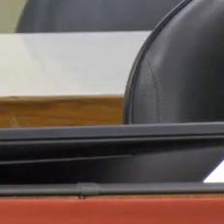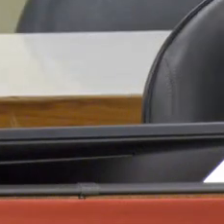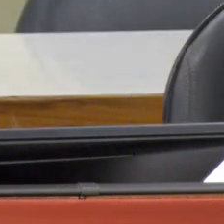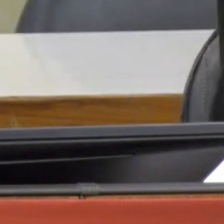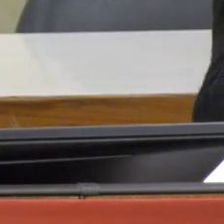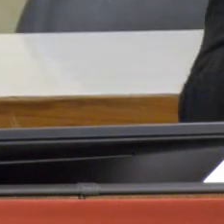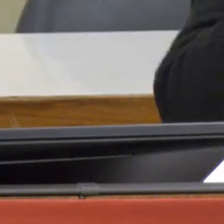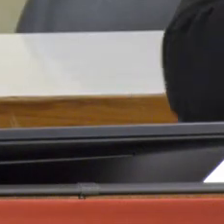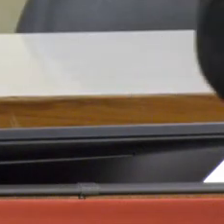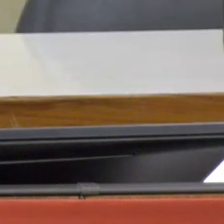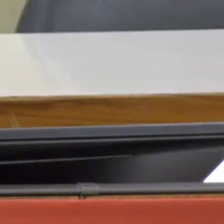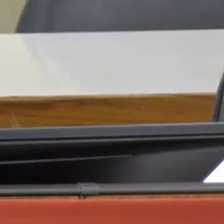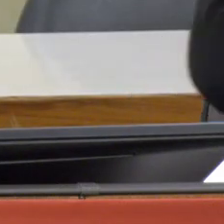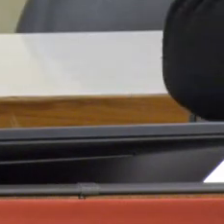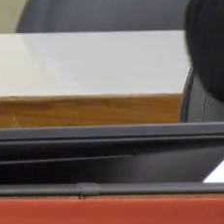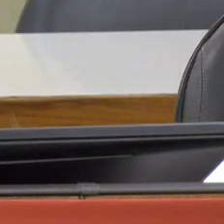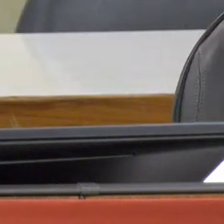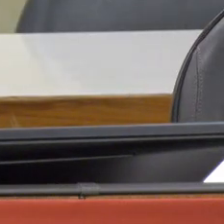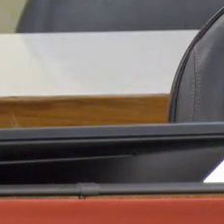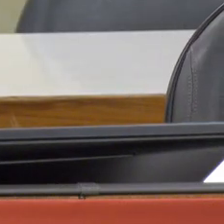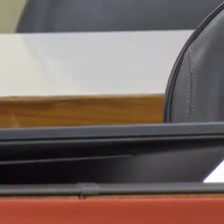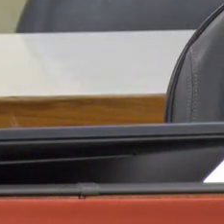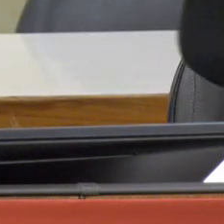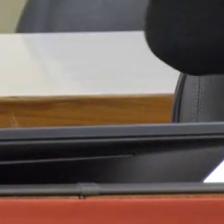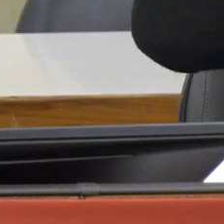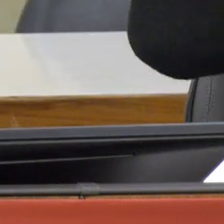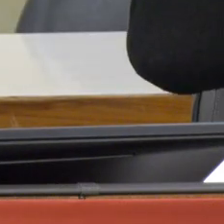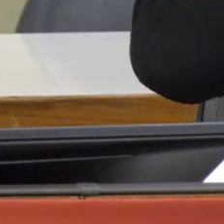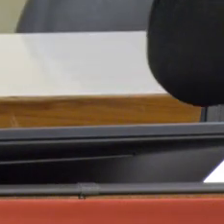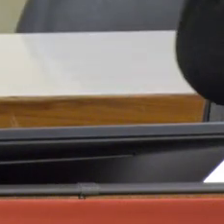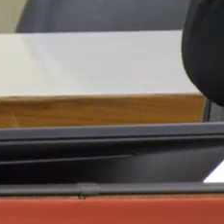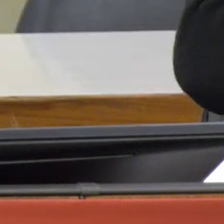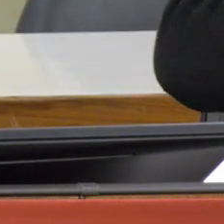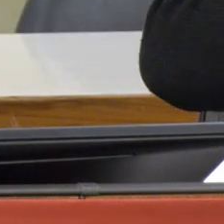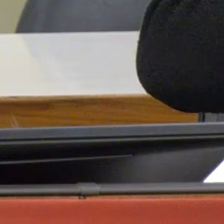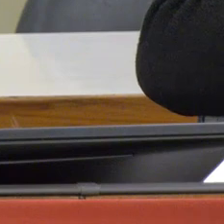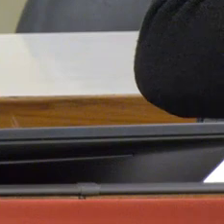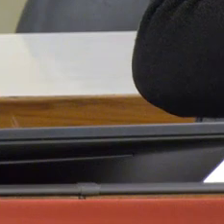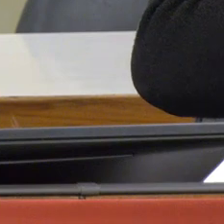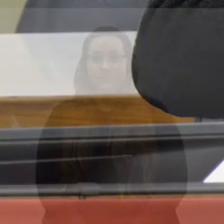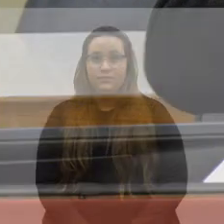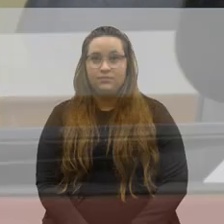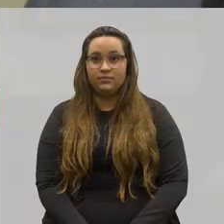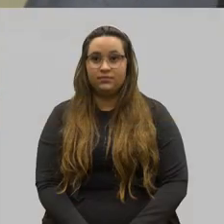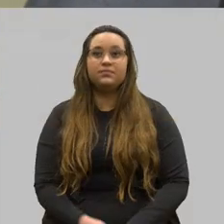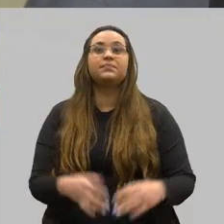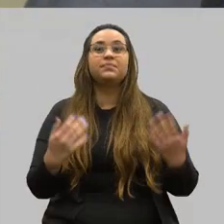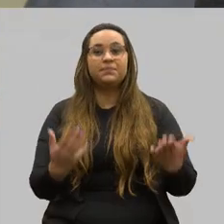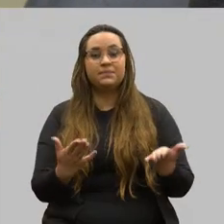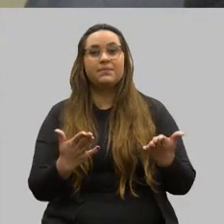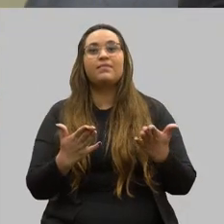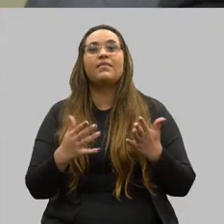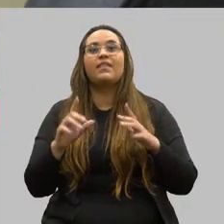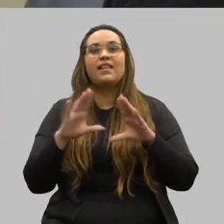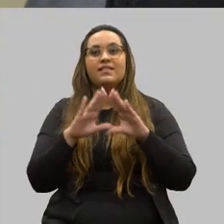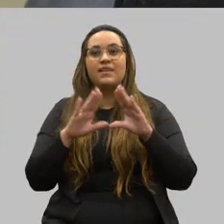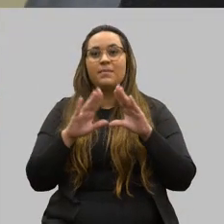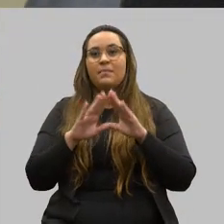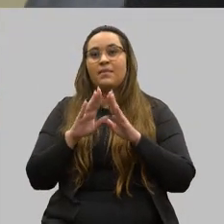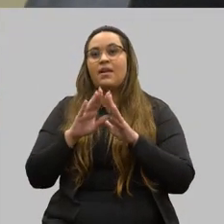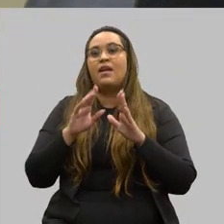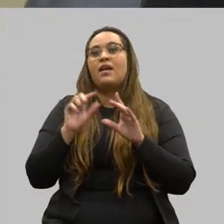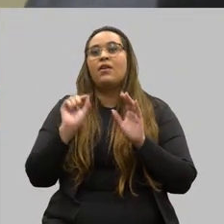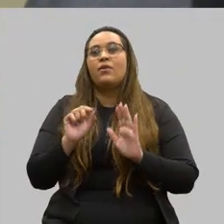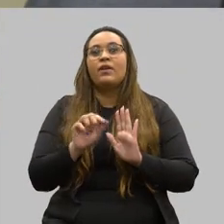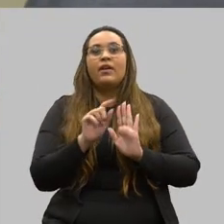aprimorar a atuação do Poder Executivo no atendimento das demandas da população acesse o canal Assembleia fiscaliza para receber conteúdo exclusiv